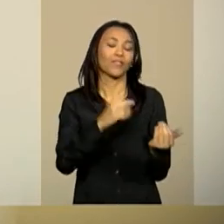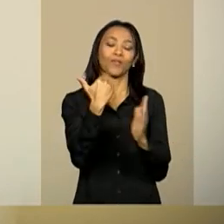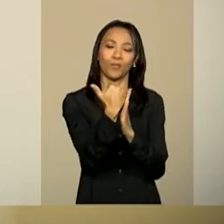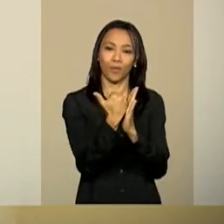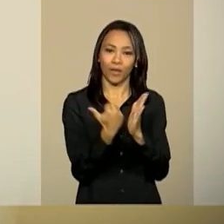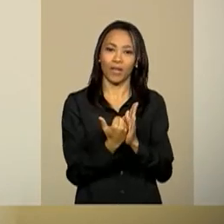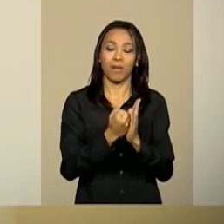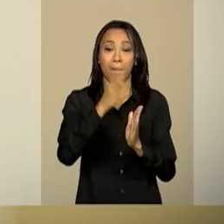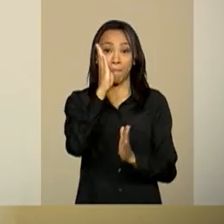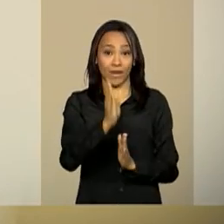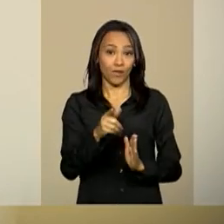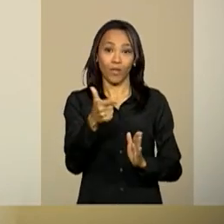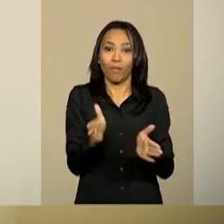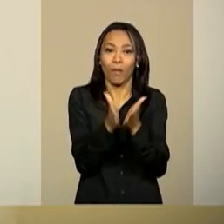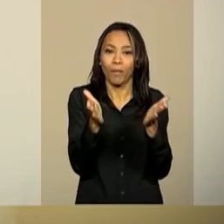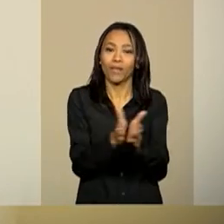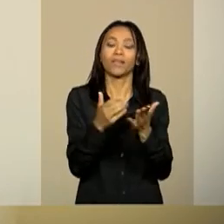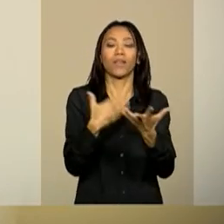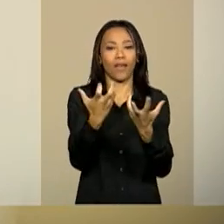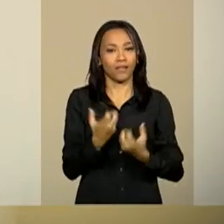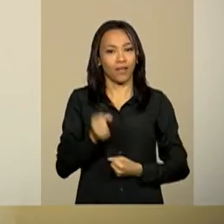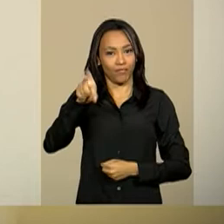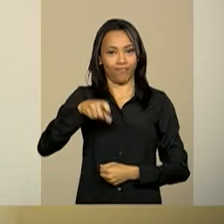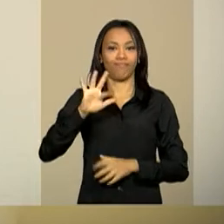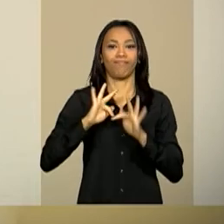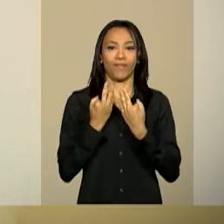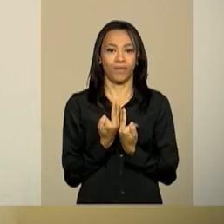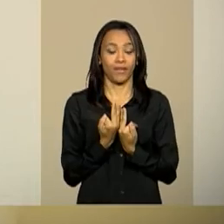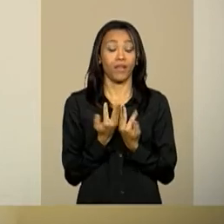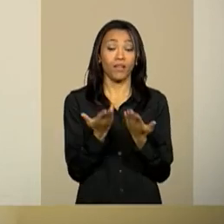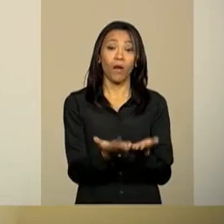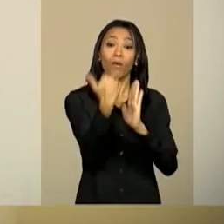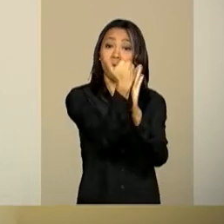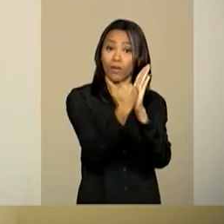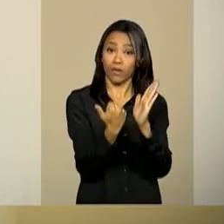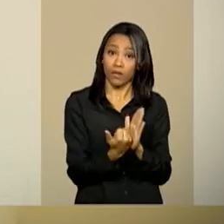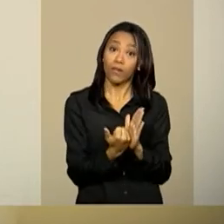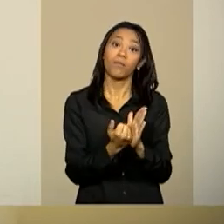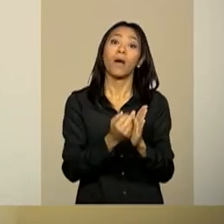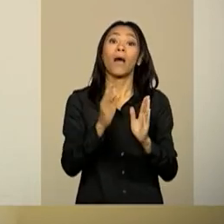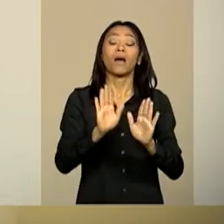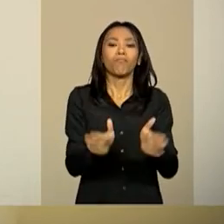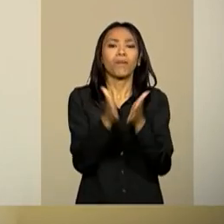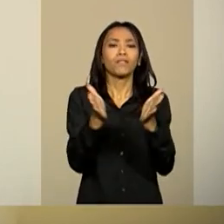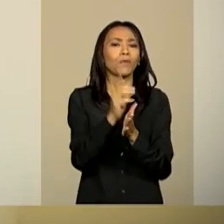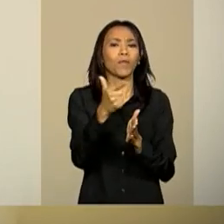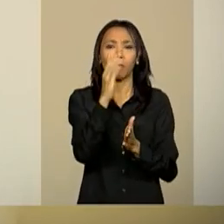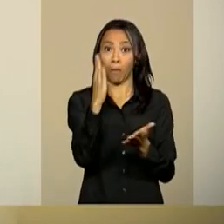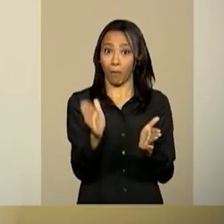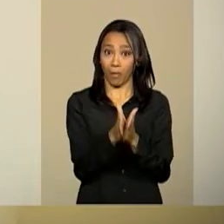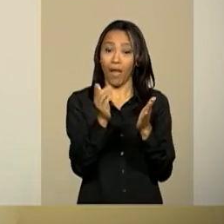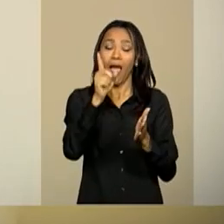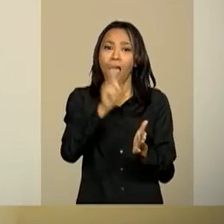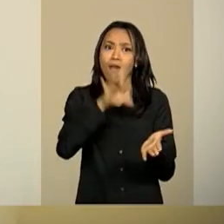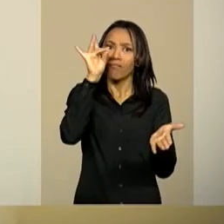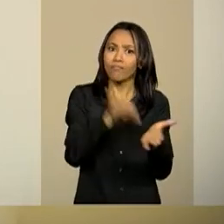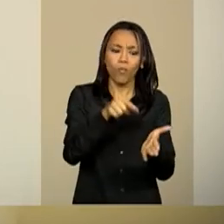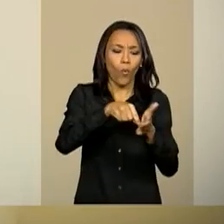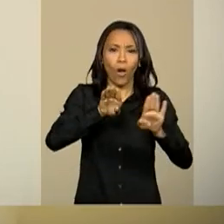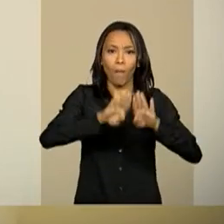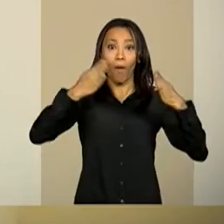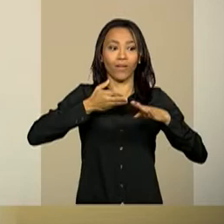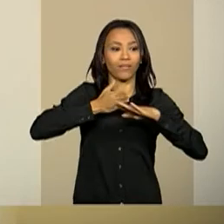Brasil sem miséria que recebem o bolsa família o Pronatec Brasil sem miséria Luciano é uma verdadeira